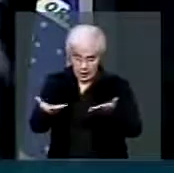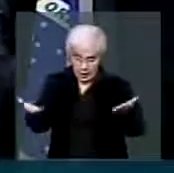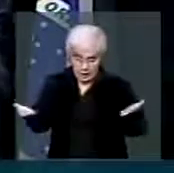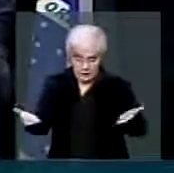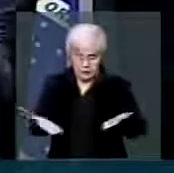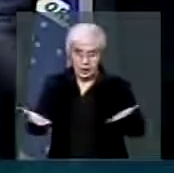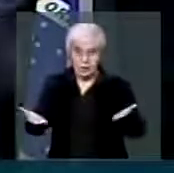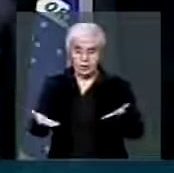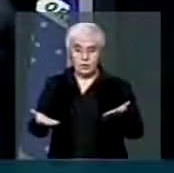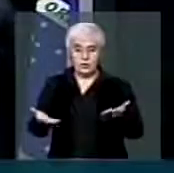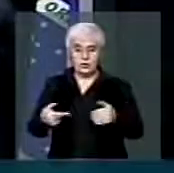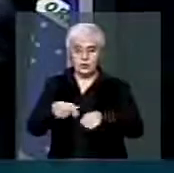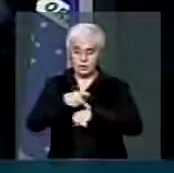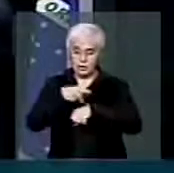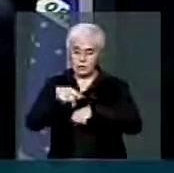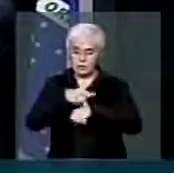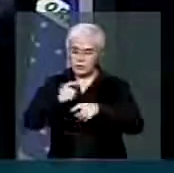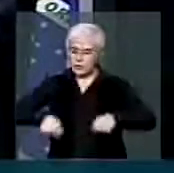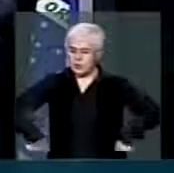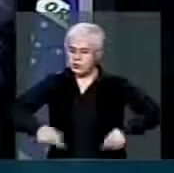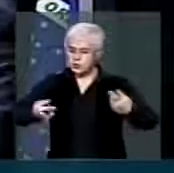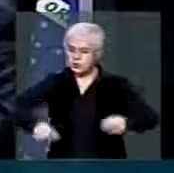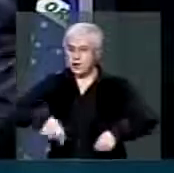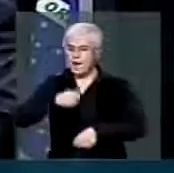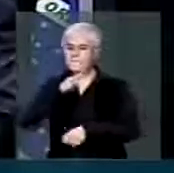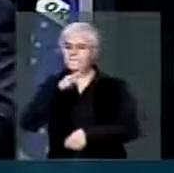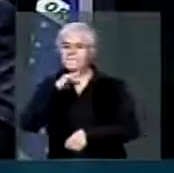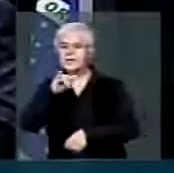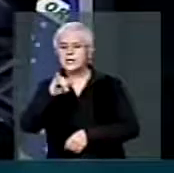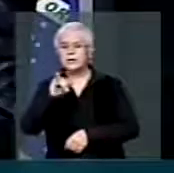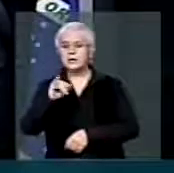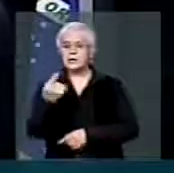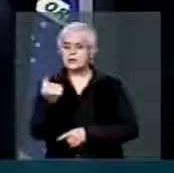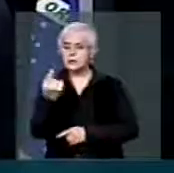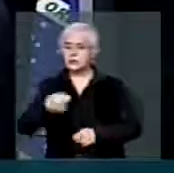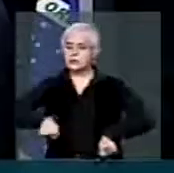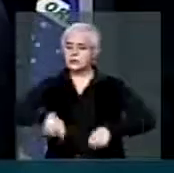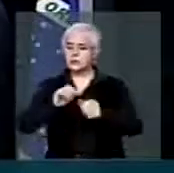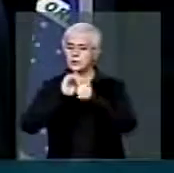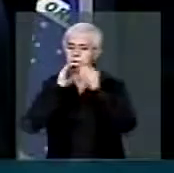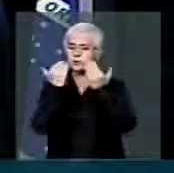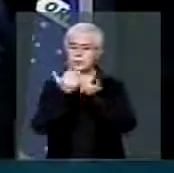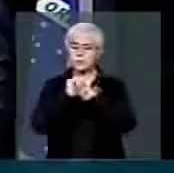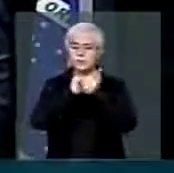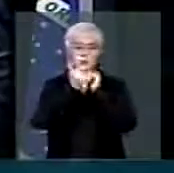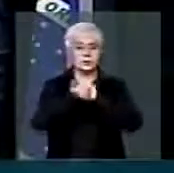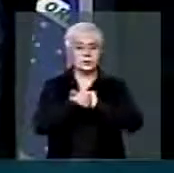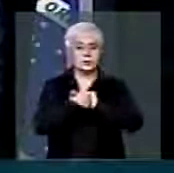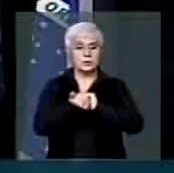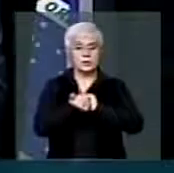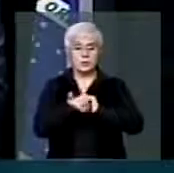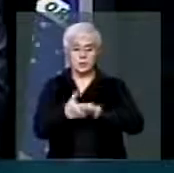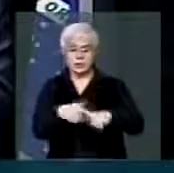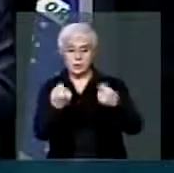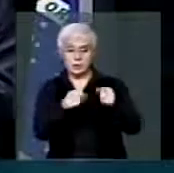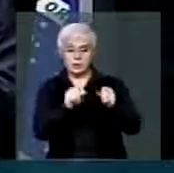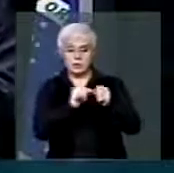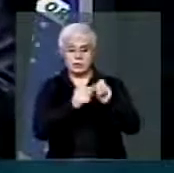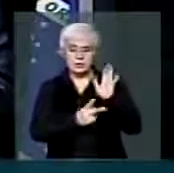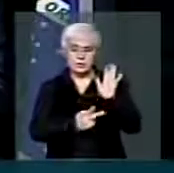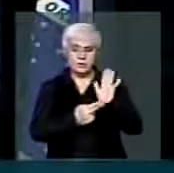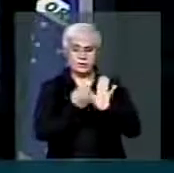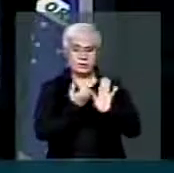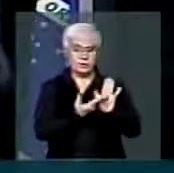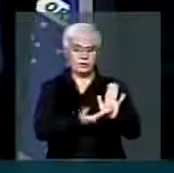país que gastou bilhões com construções de arena, ele deseja fazer uma cirurgia para que a filha dele, senhor